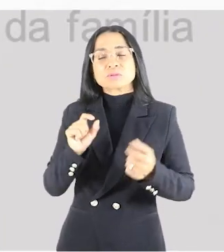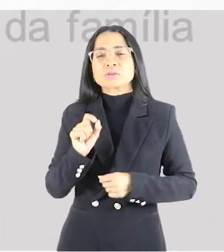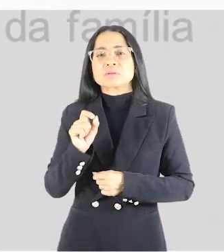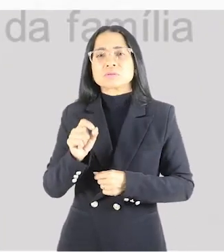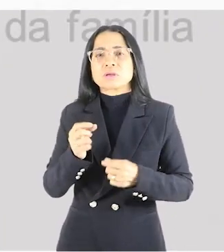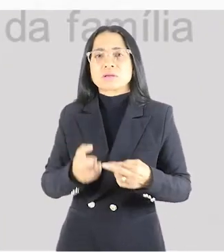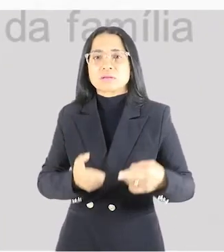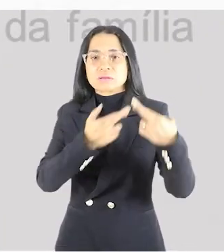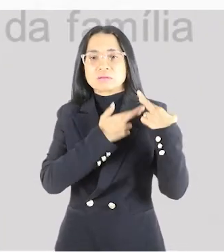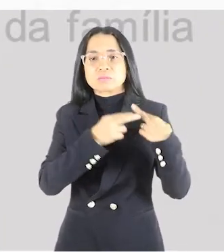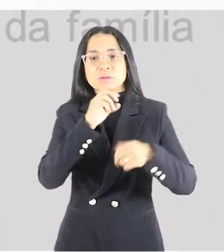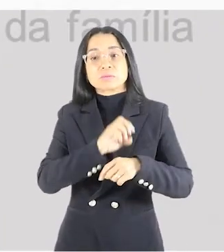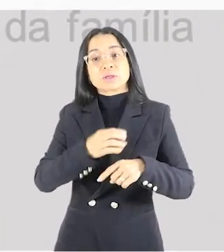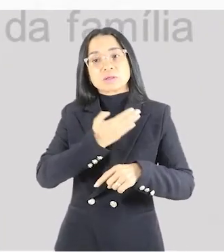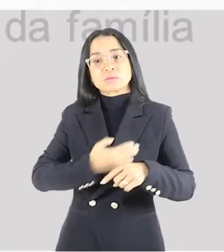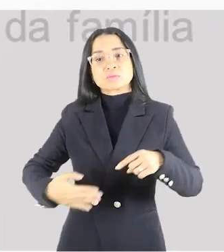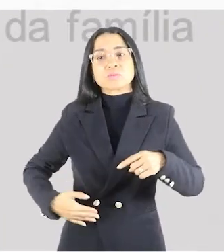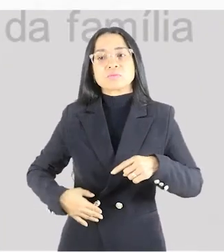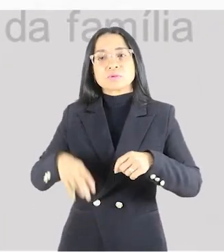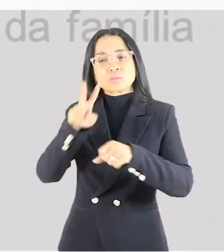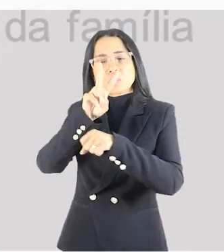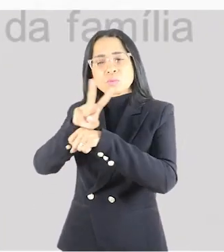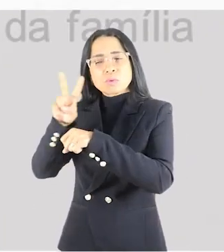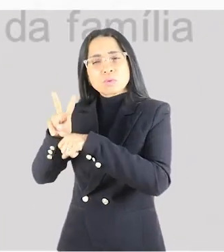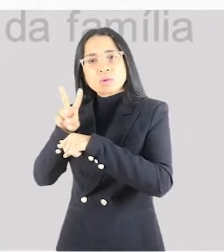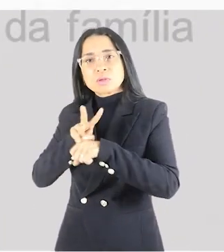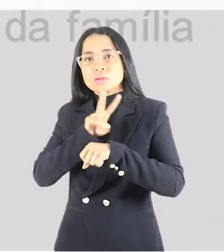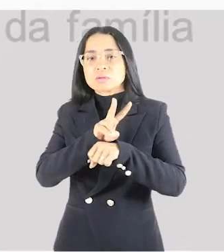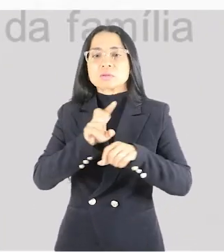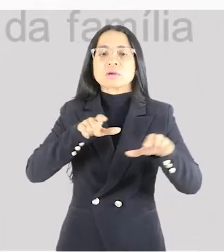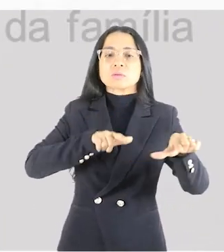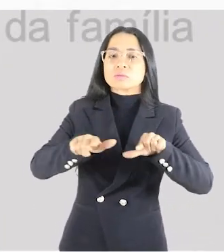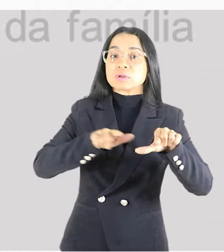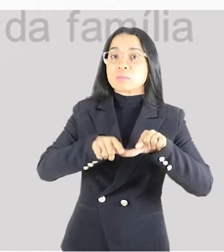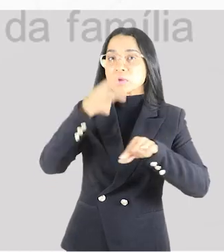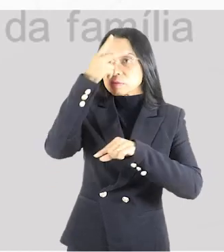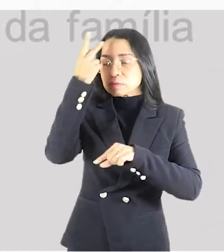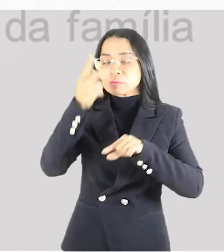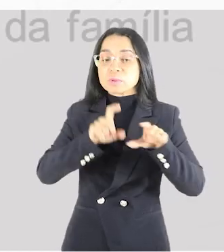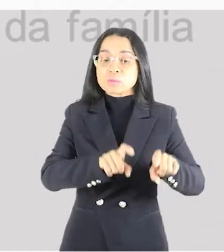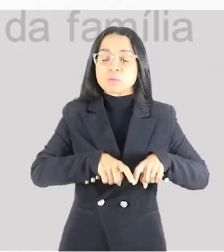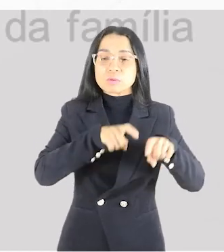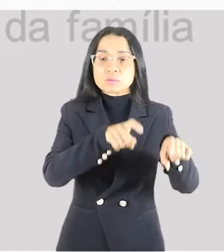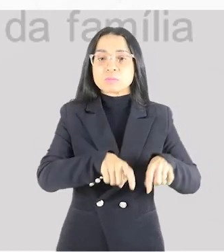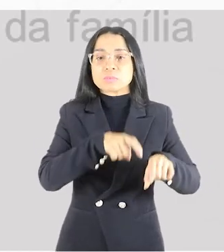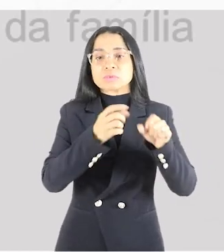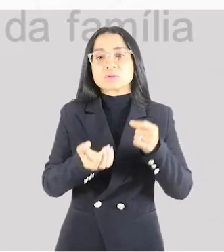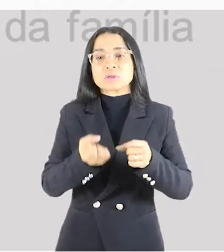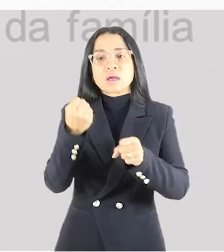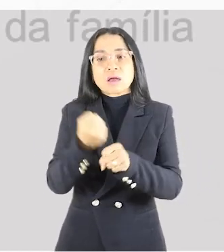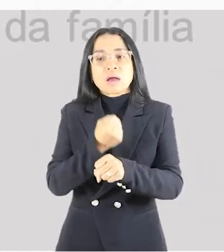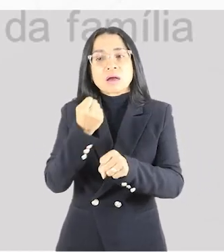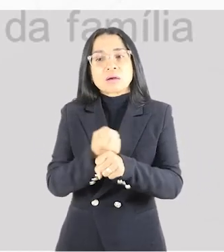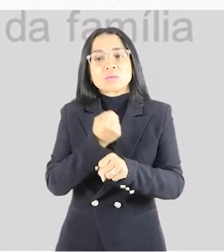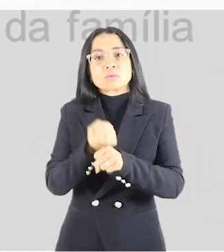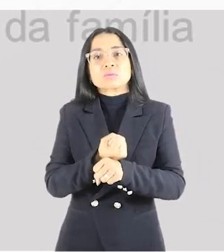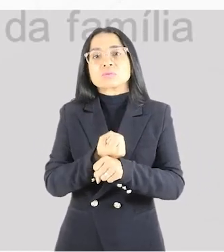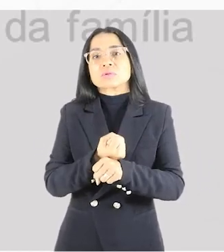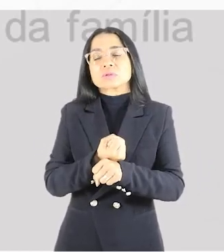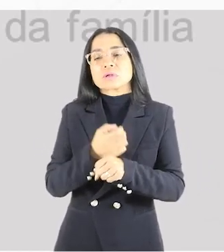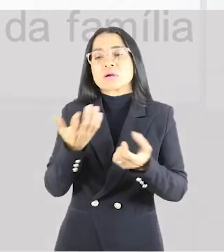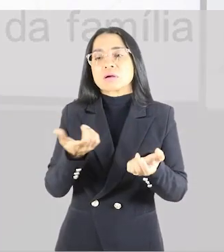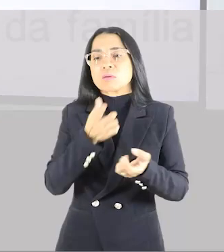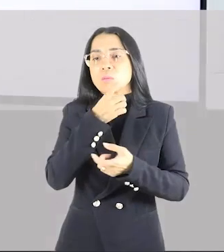uma responsabilidade do Estado, né, de supervisionar o trabalho dos camponeses, a construção de obras hidráulicas,